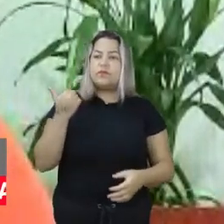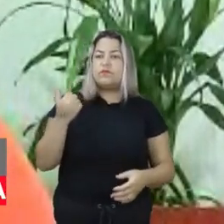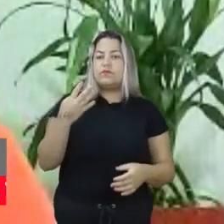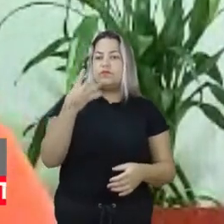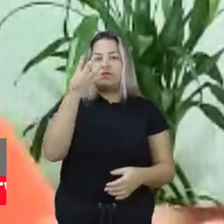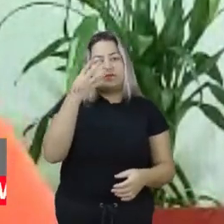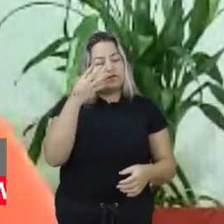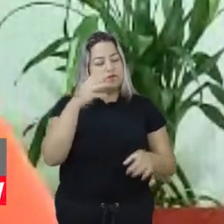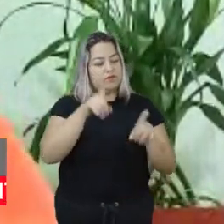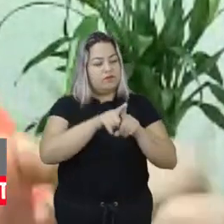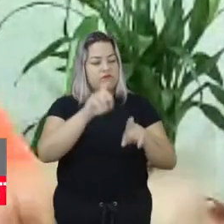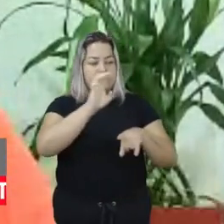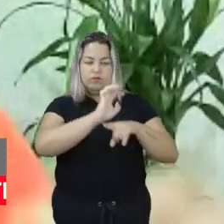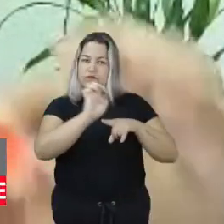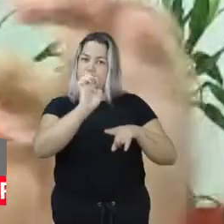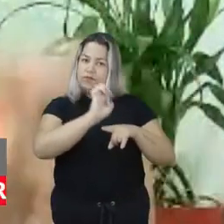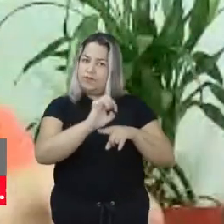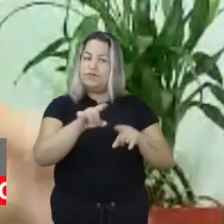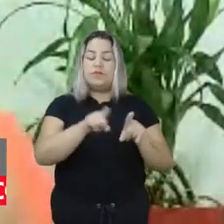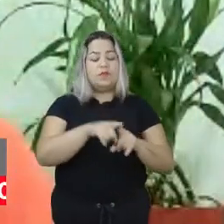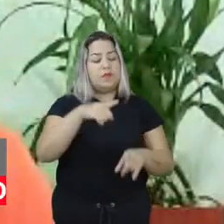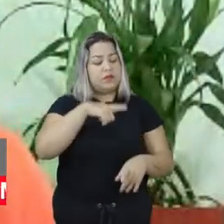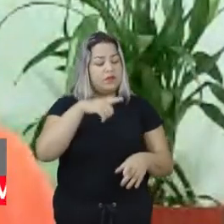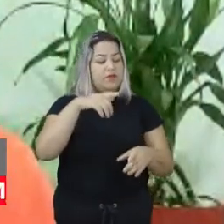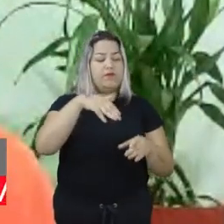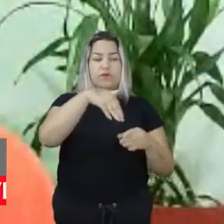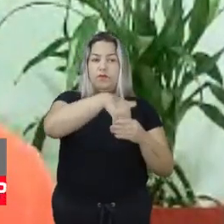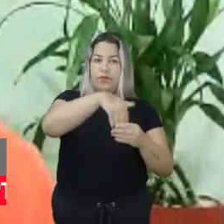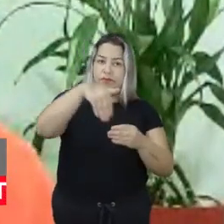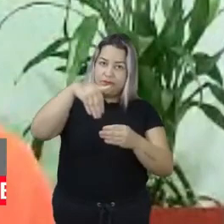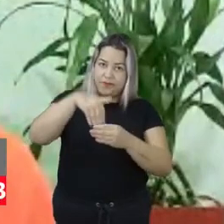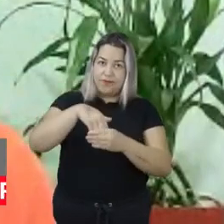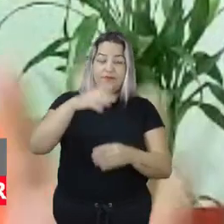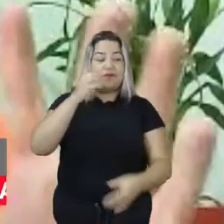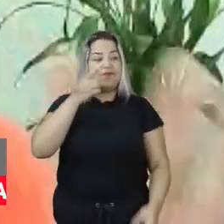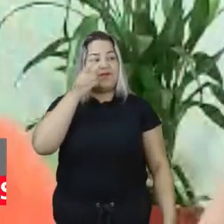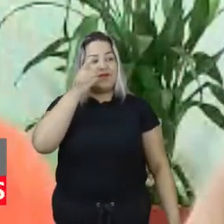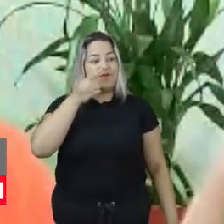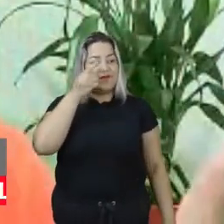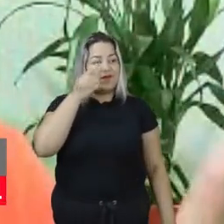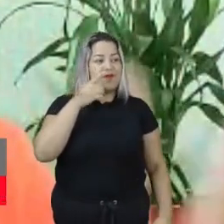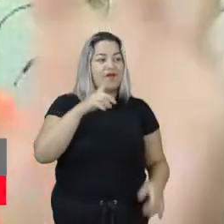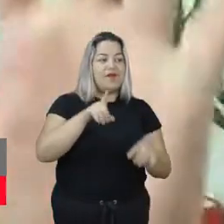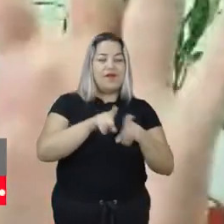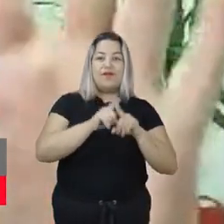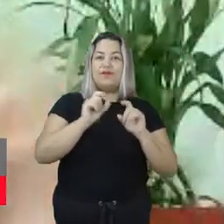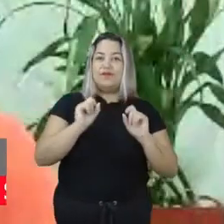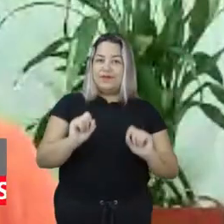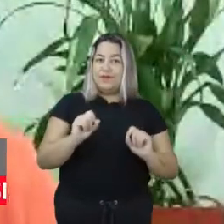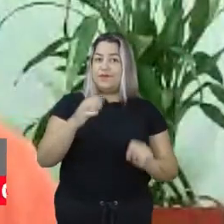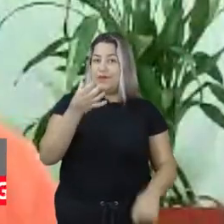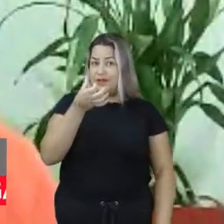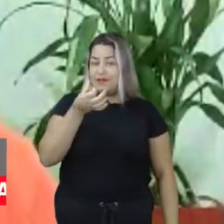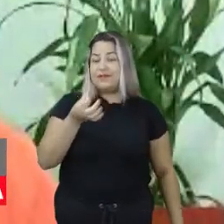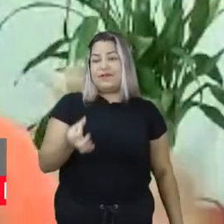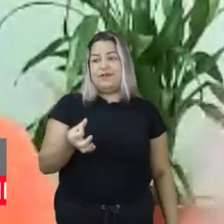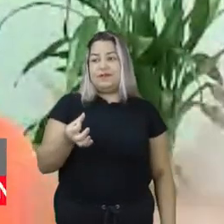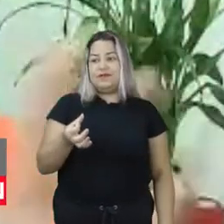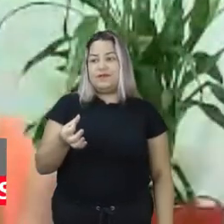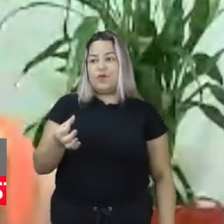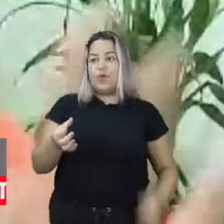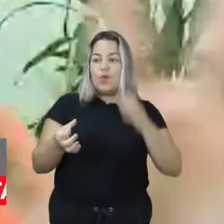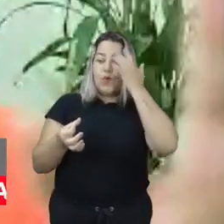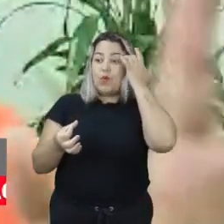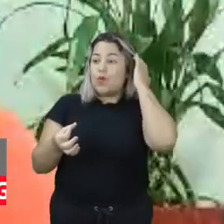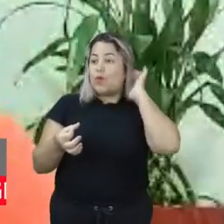deputados estaduais para 7. Faltou 3 mil votos para ter o 8º deputado. Nós soltamos de 3 federais para 6 federais, né? Um